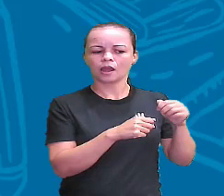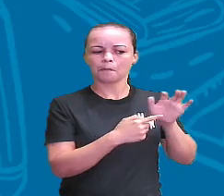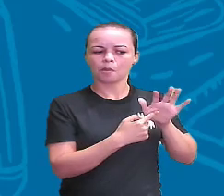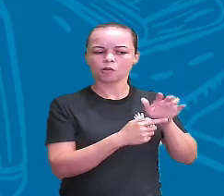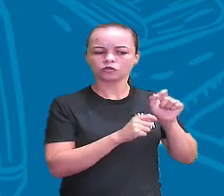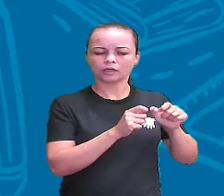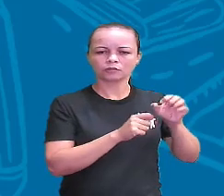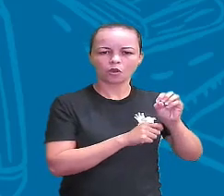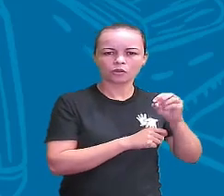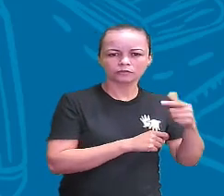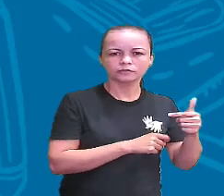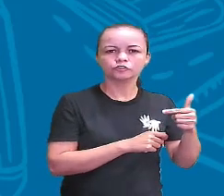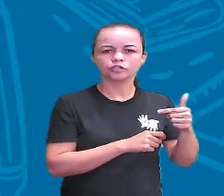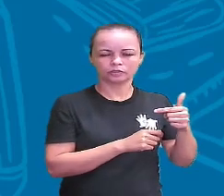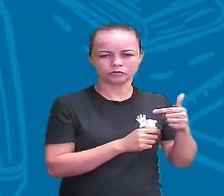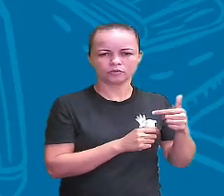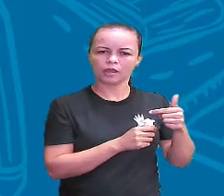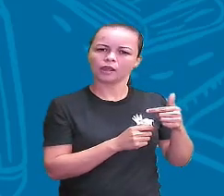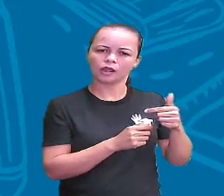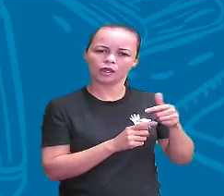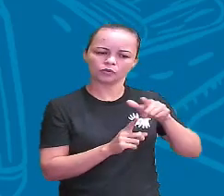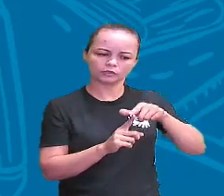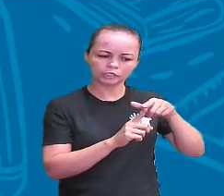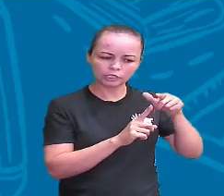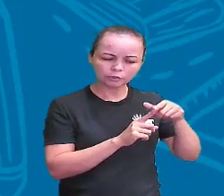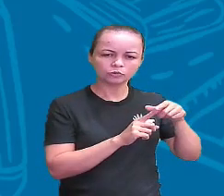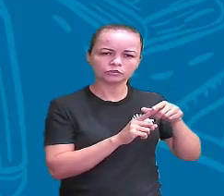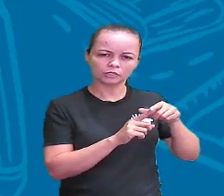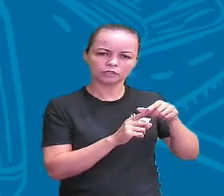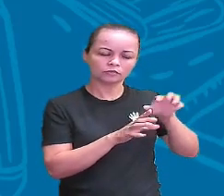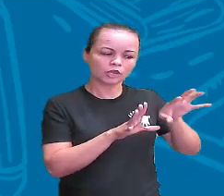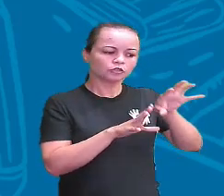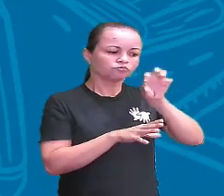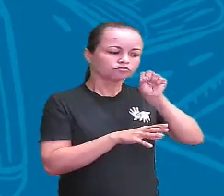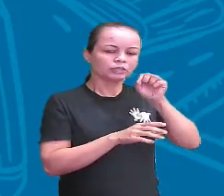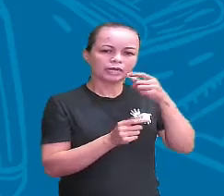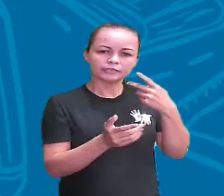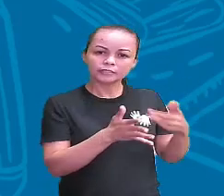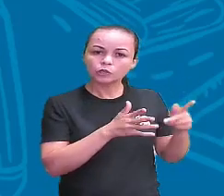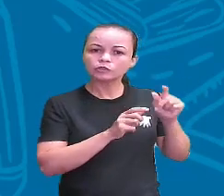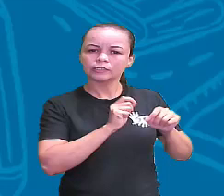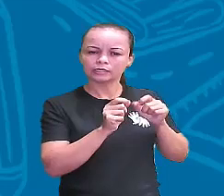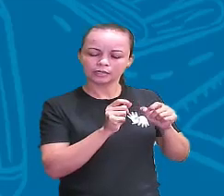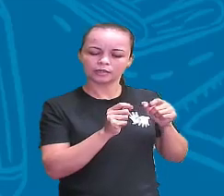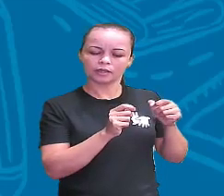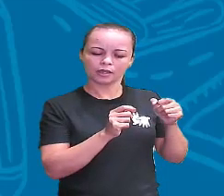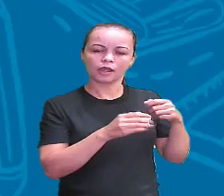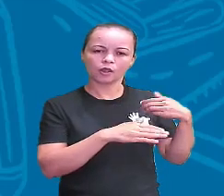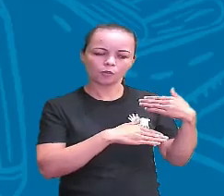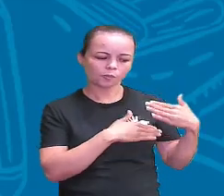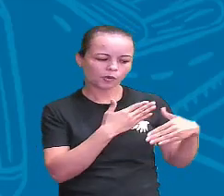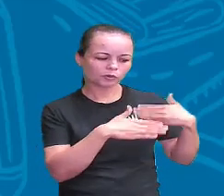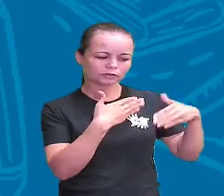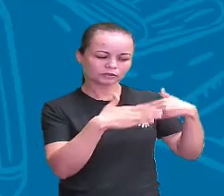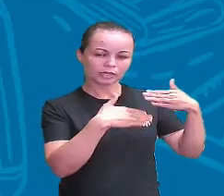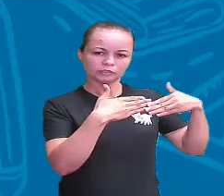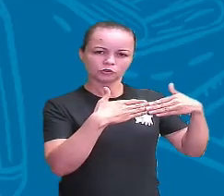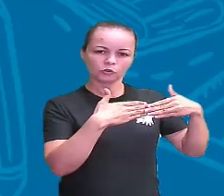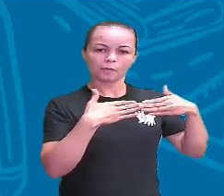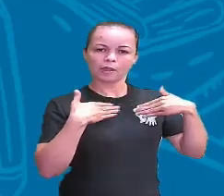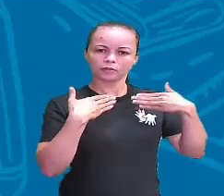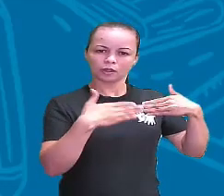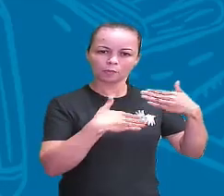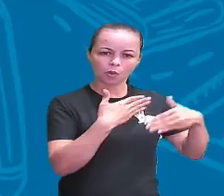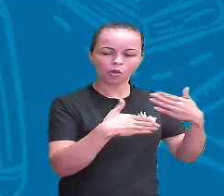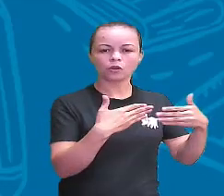tipo de respiração que a gente tem que dizer que tem que ter o quê? É um processo metabólico, ou seja, um processo metabólico